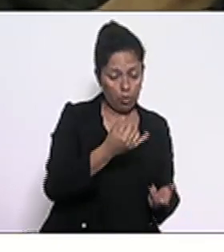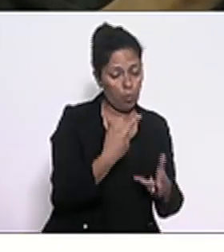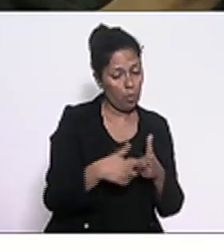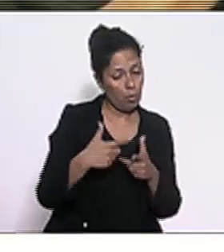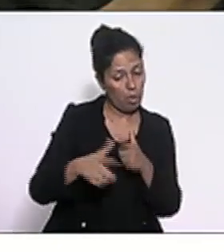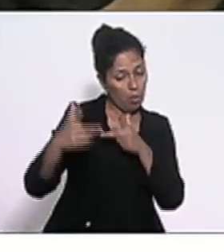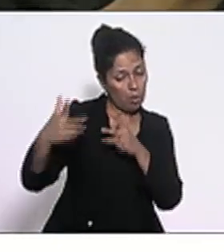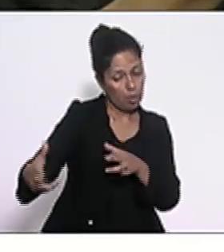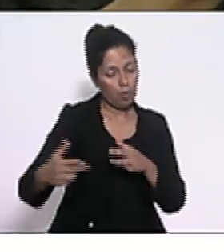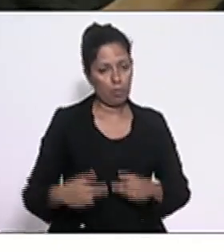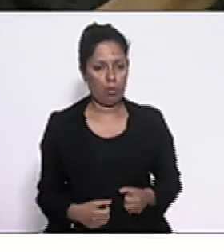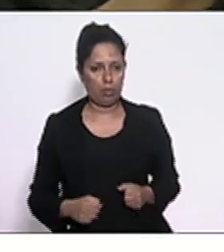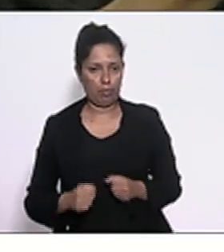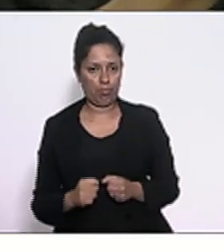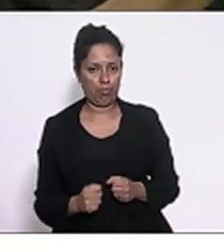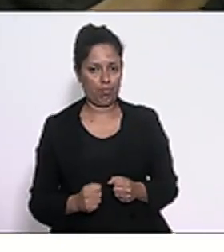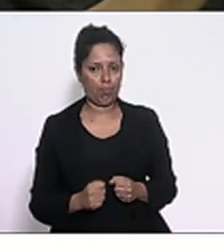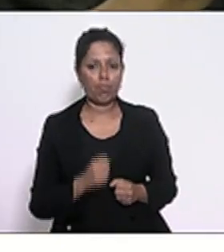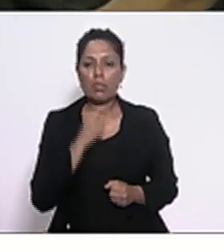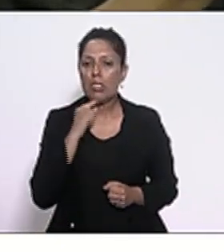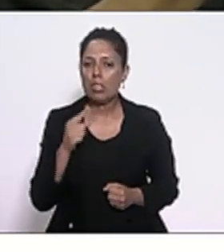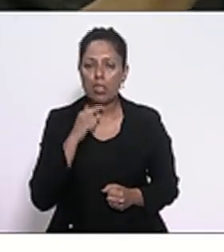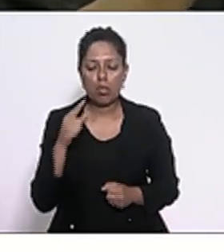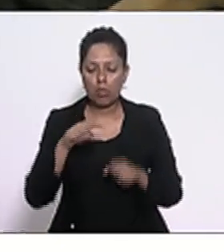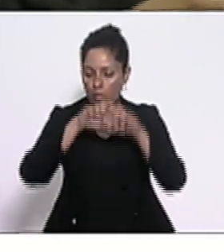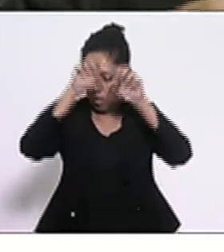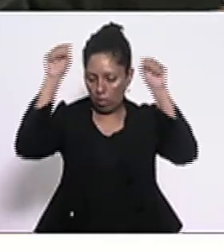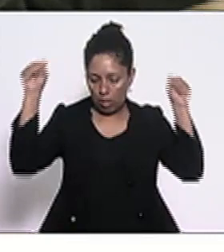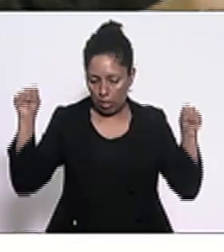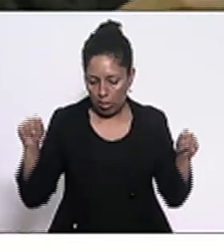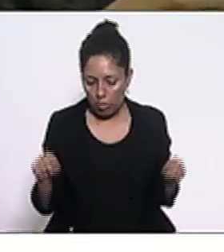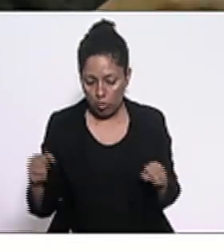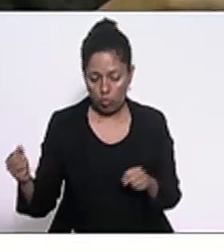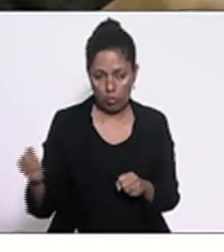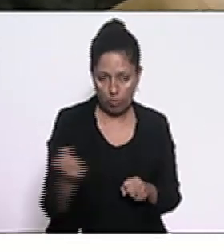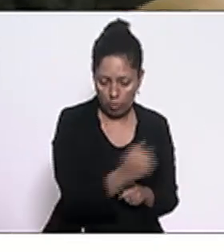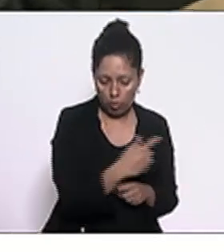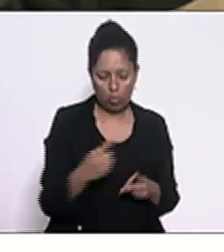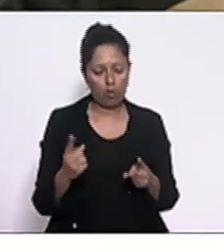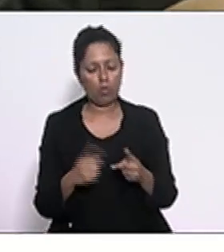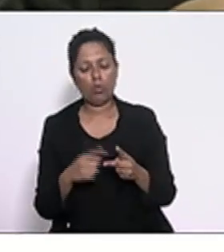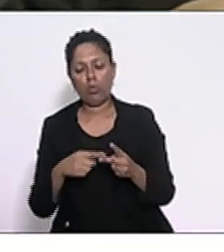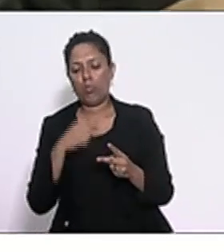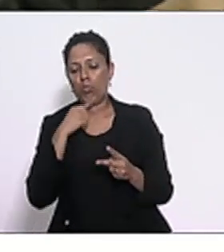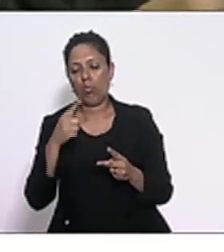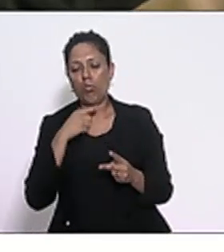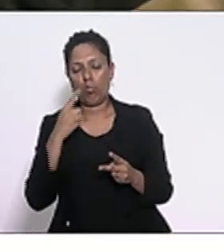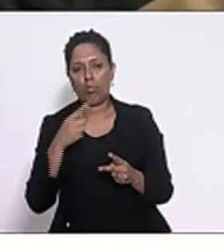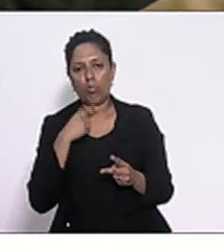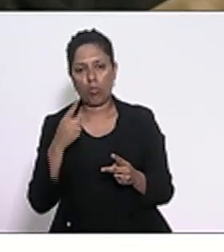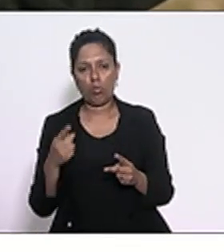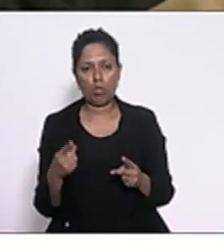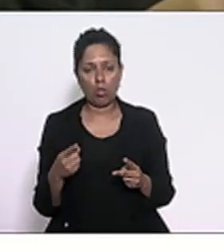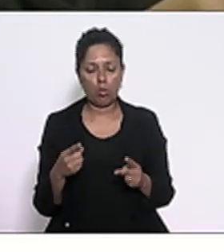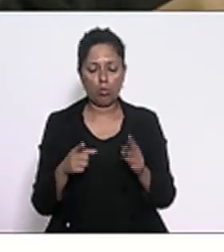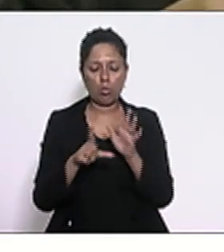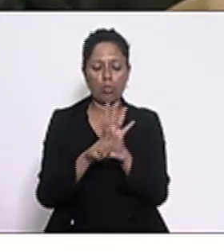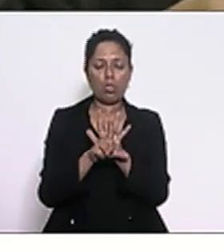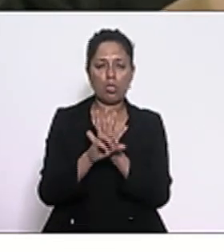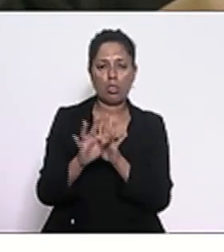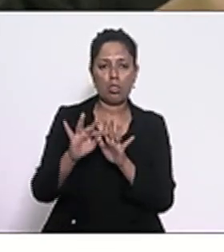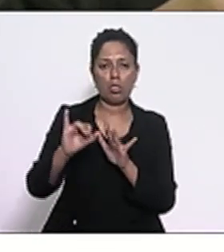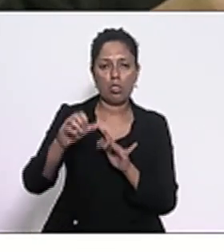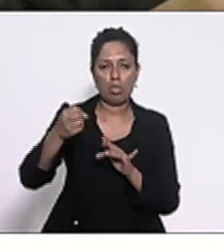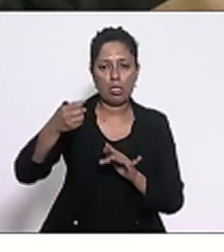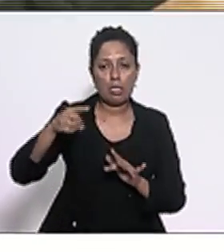vem, não conseguiu rebaixar, não fez a licitação no mainframe, que não se deve comprar o que não se usa mais, e